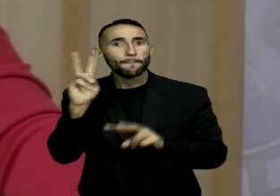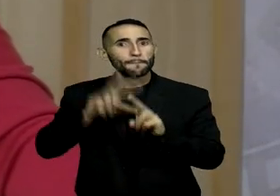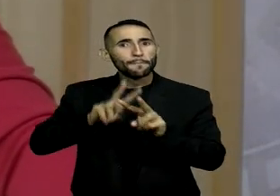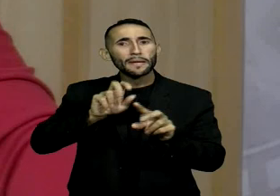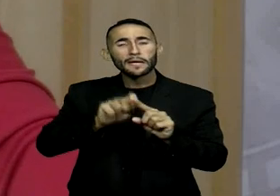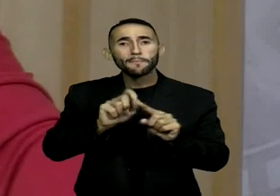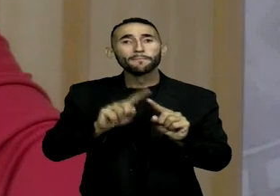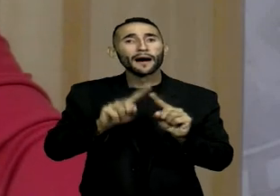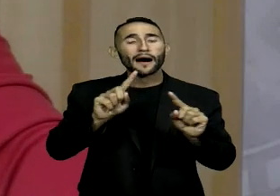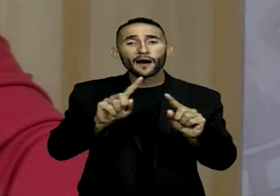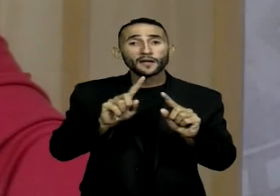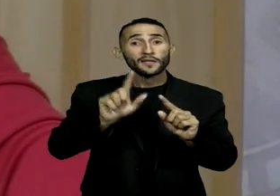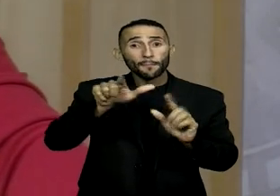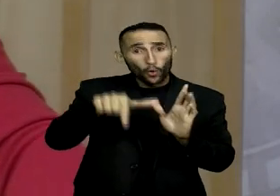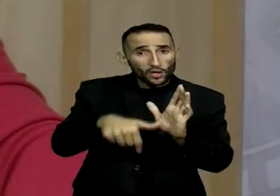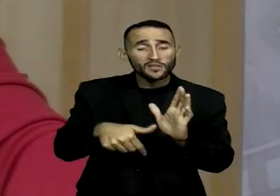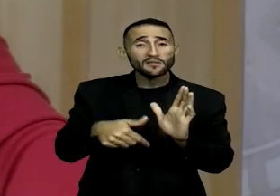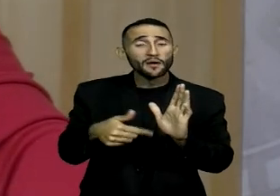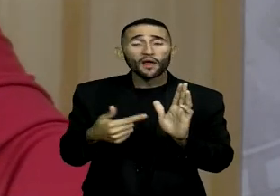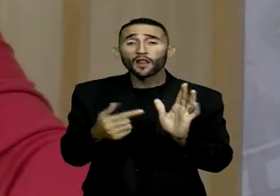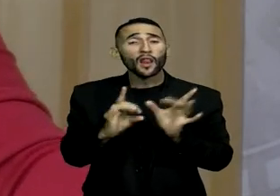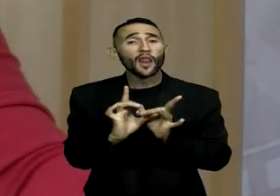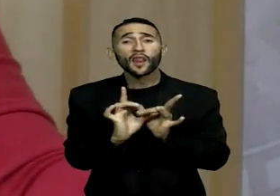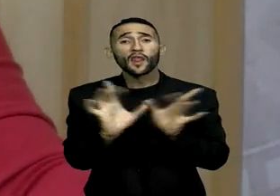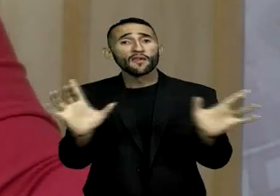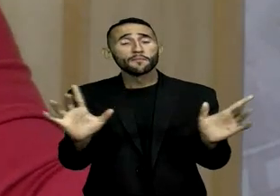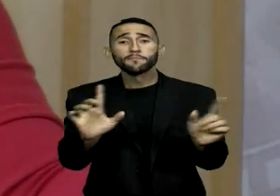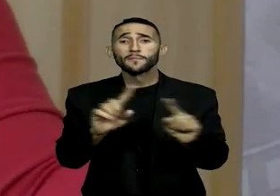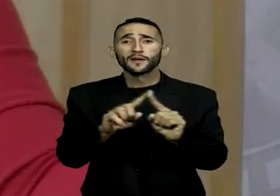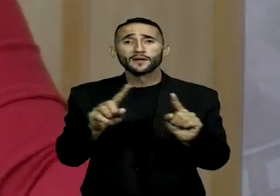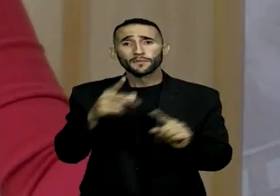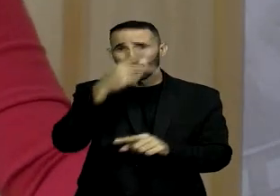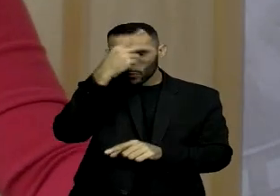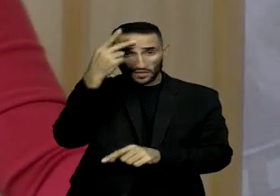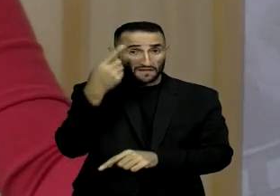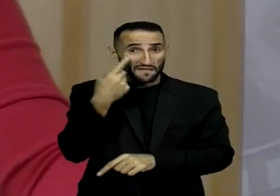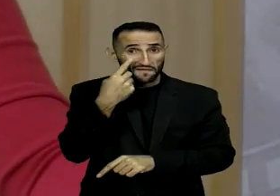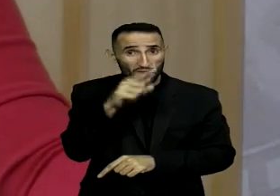Isso é mais revoltante ainda, porque quem assiste fica doente.